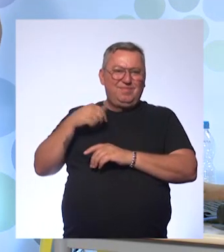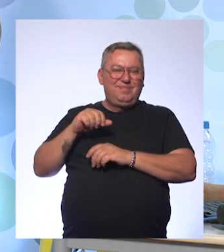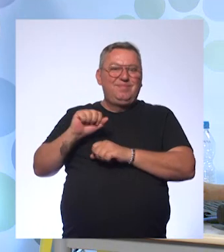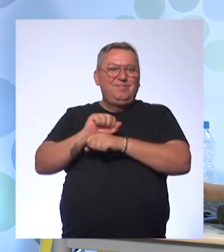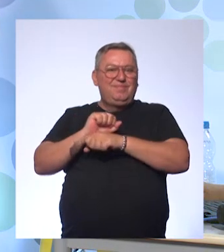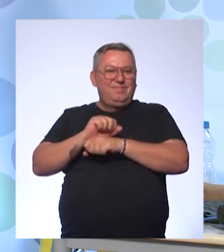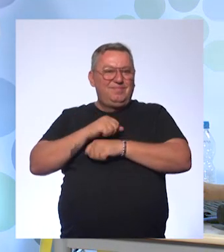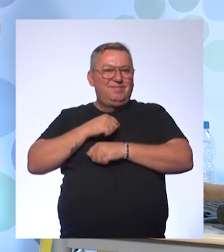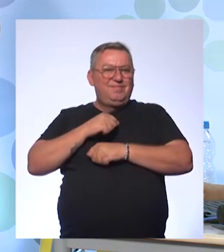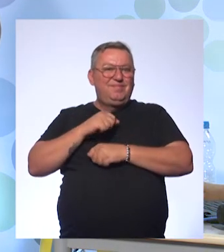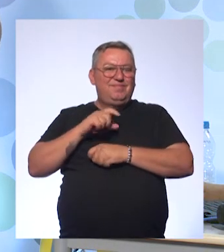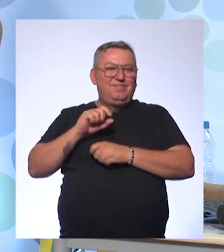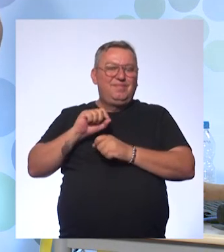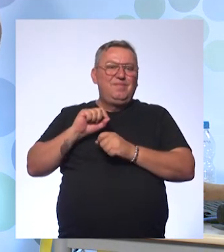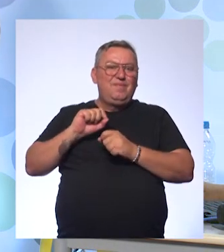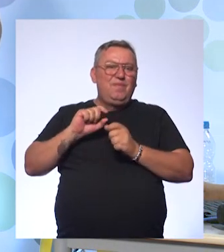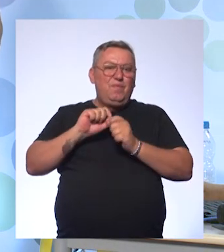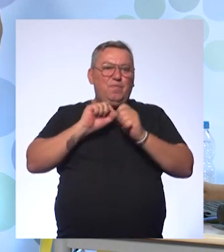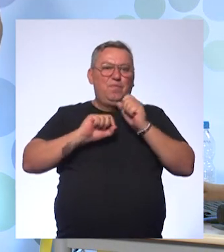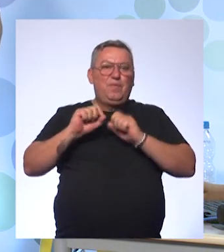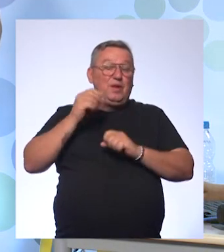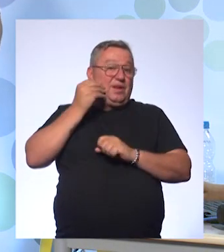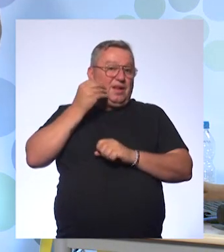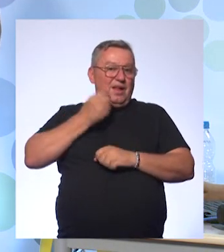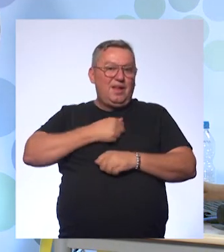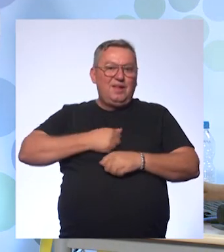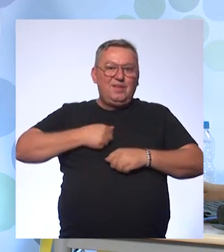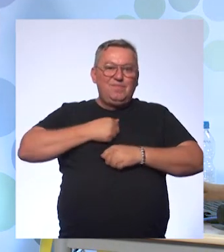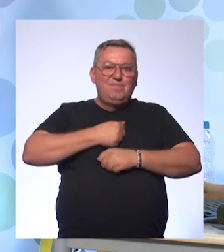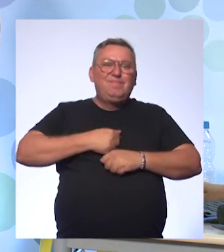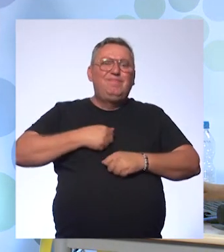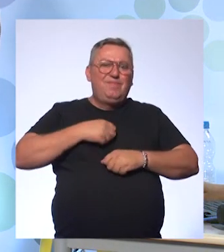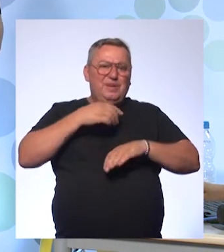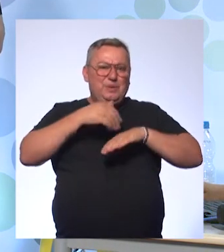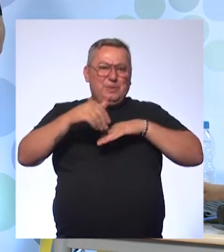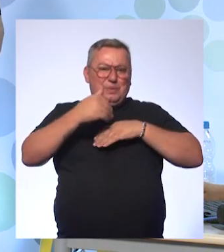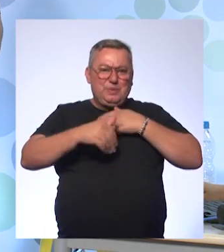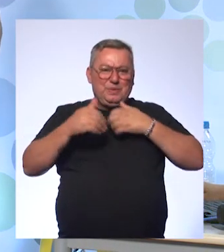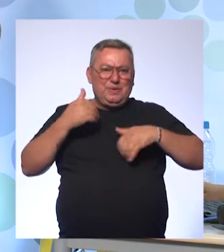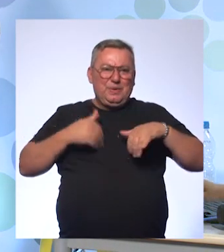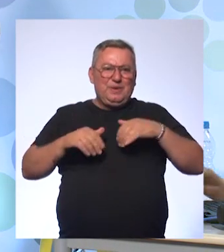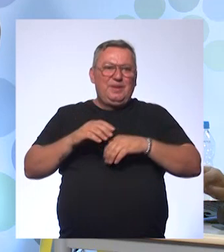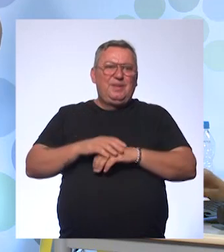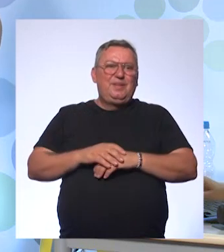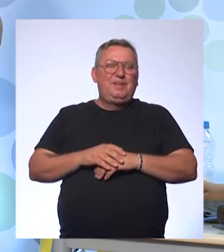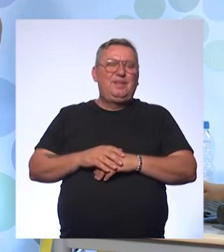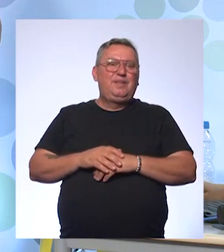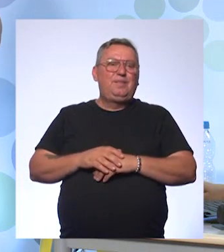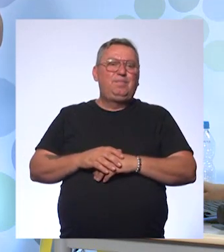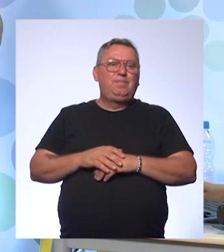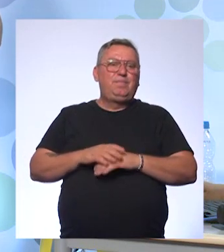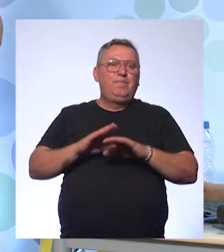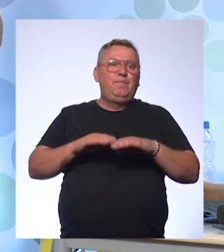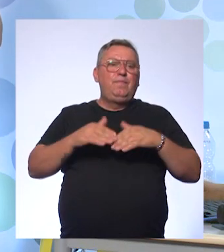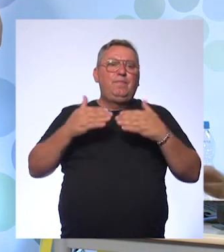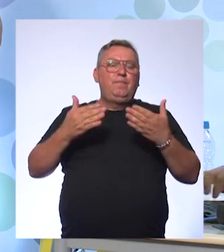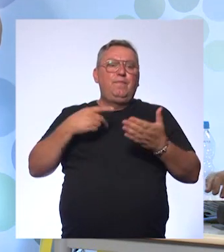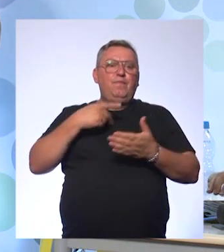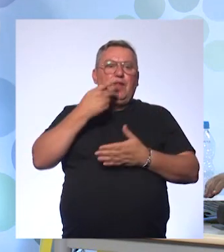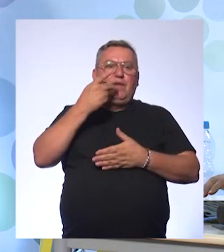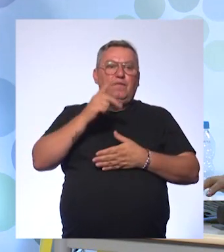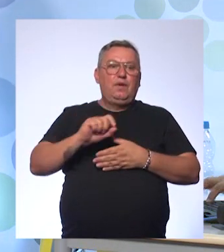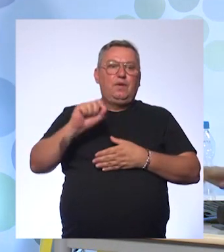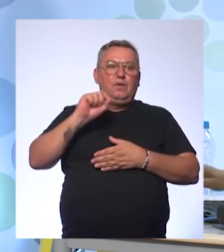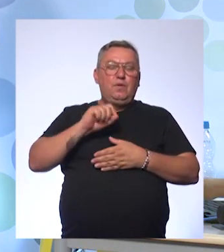para né, um porífero para tentar tomar banho, acho que a gente vai estragar um pouco a pele, né? Então, quando a gente fala